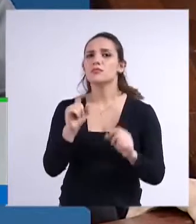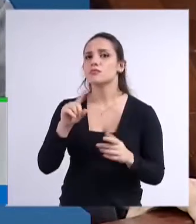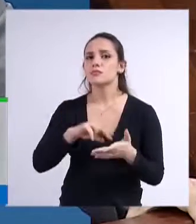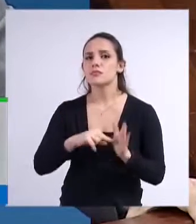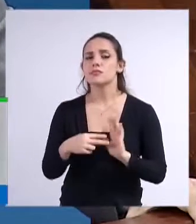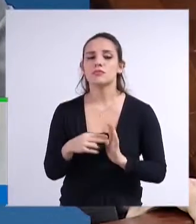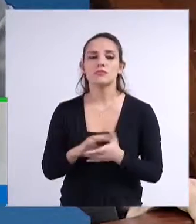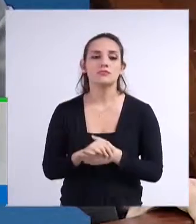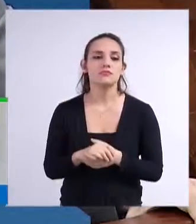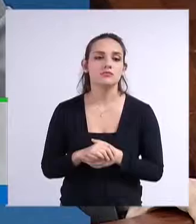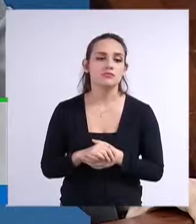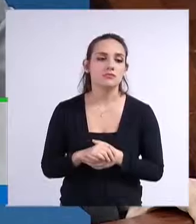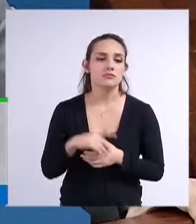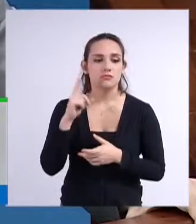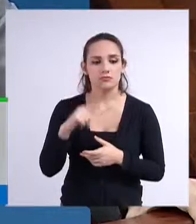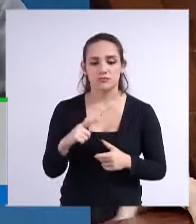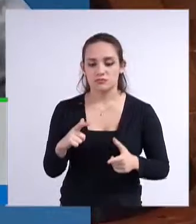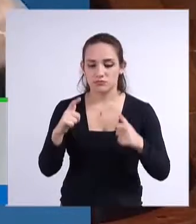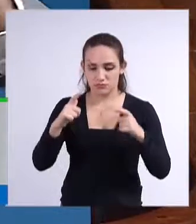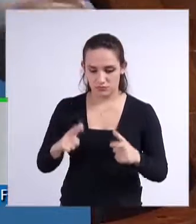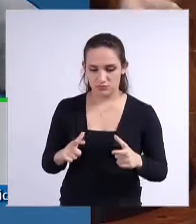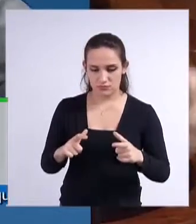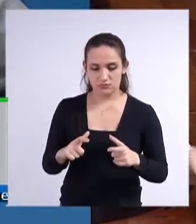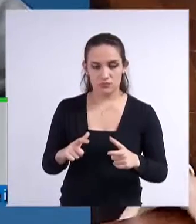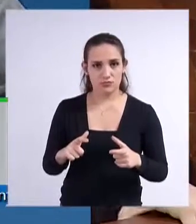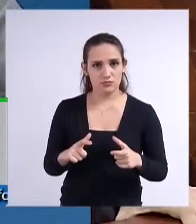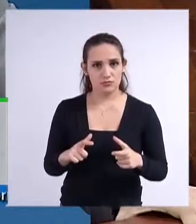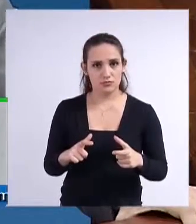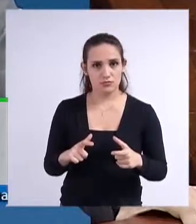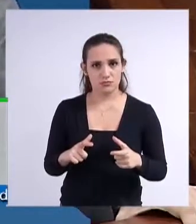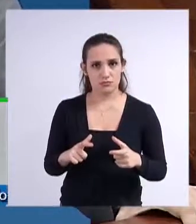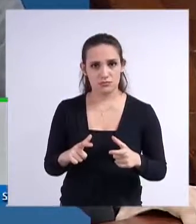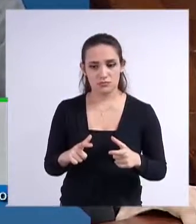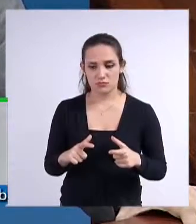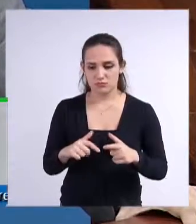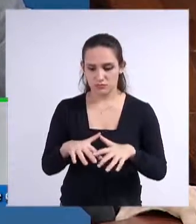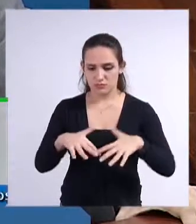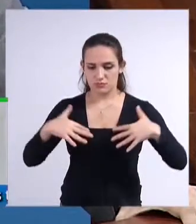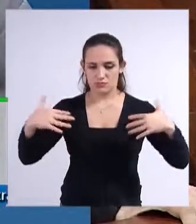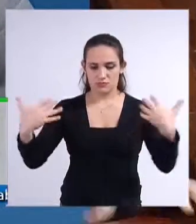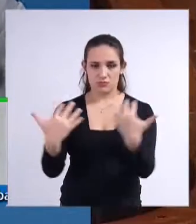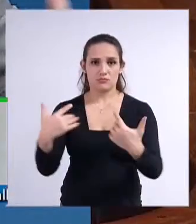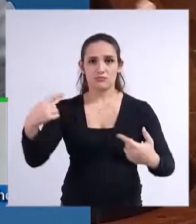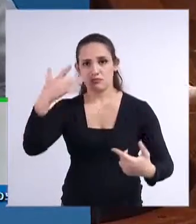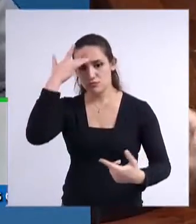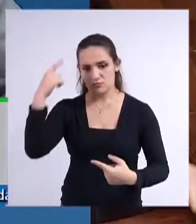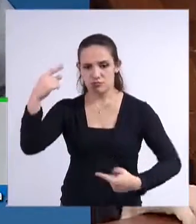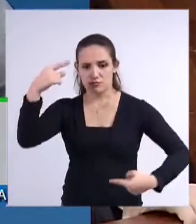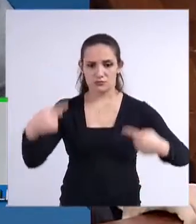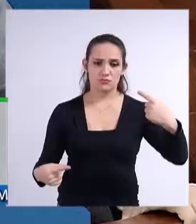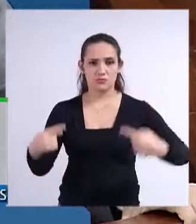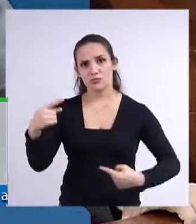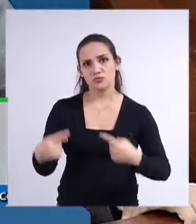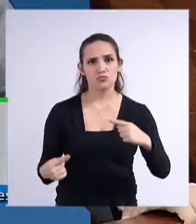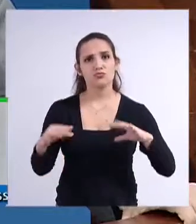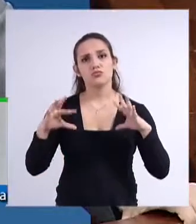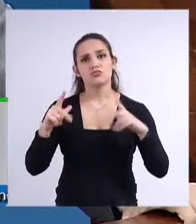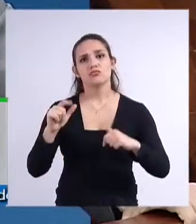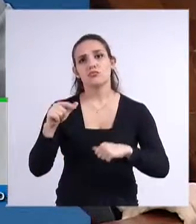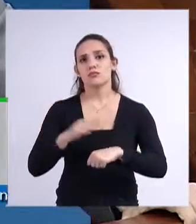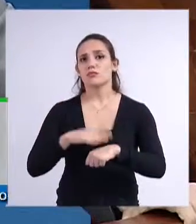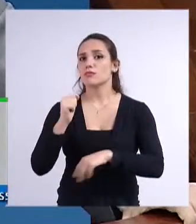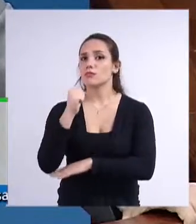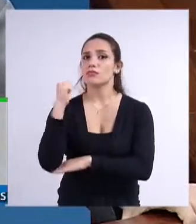um espaço de discussão das situações emergenciais, que monitorava